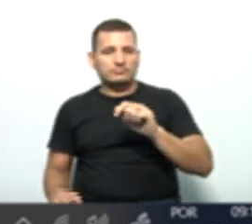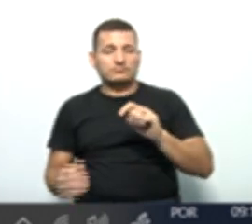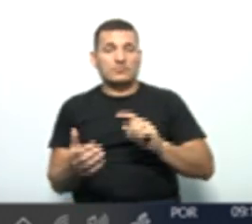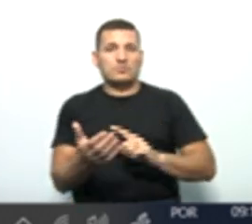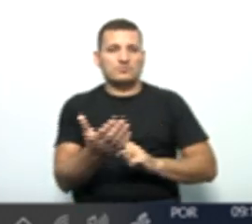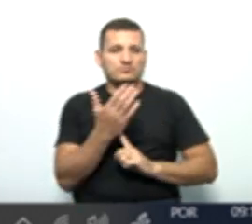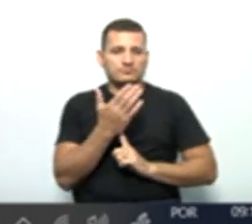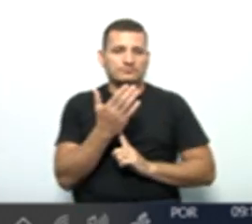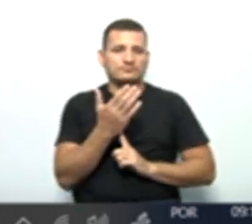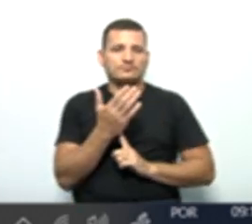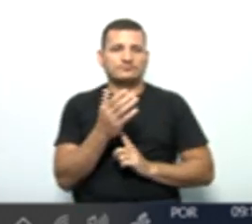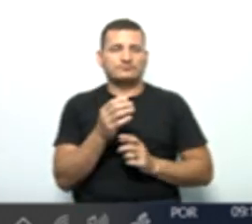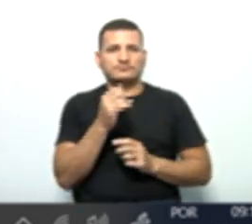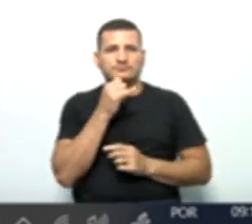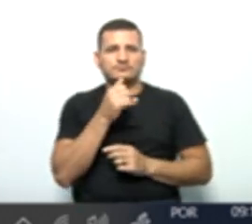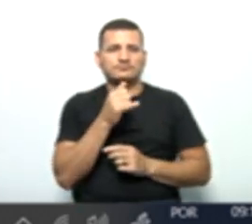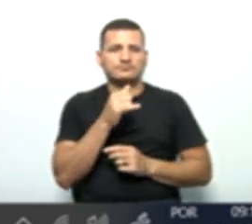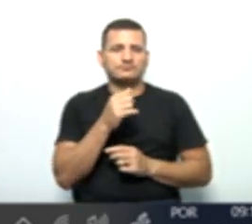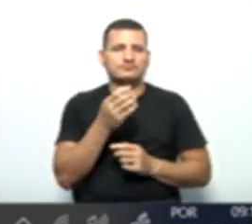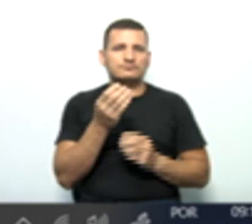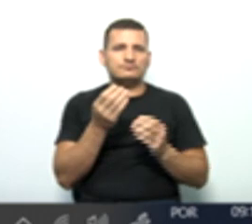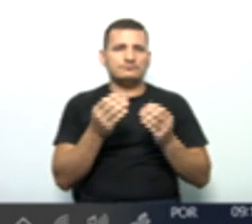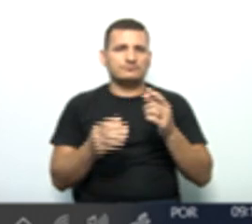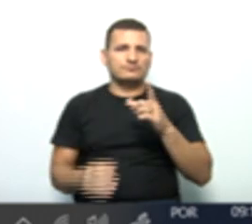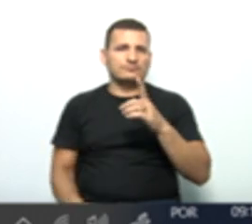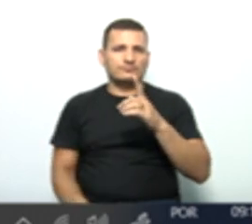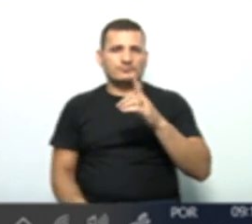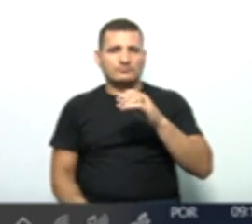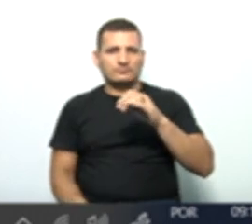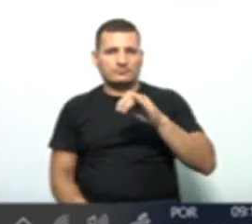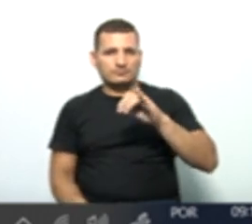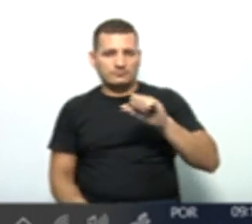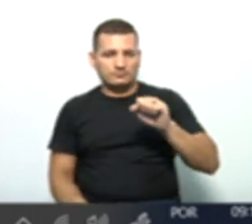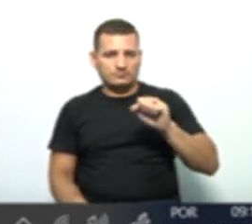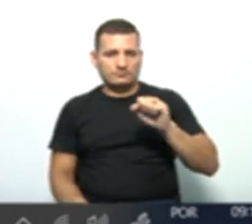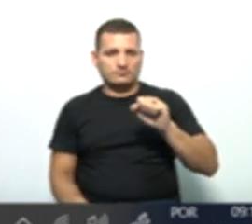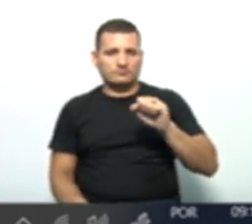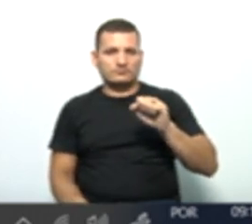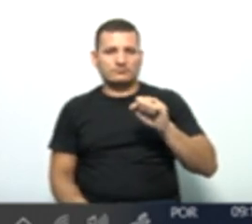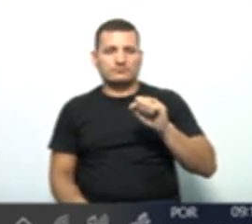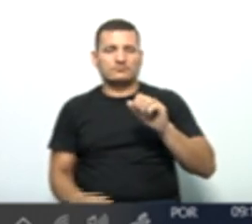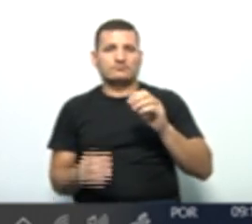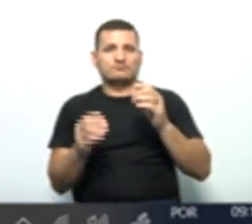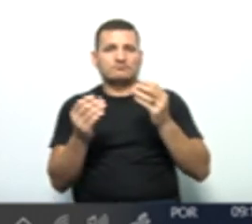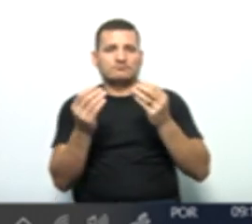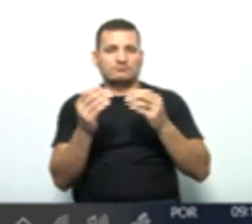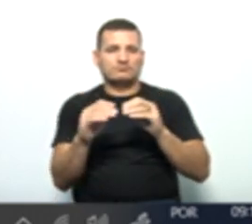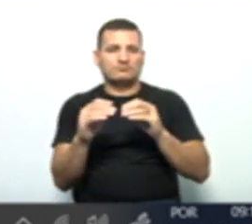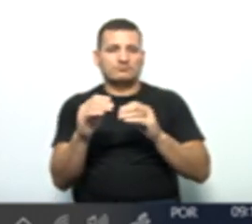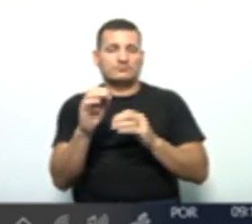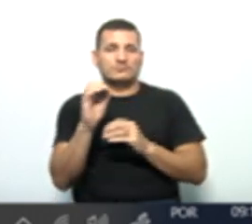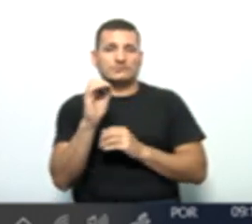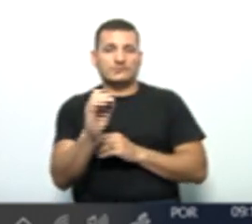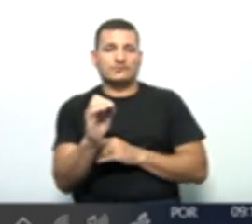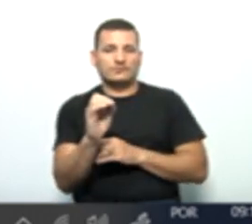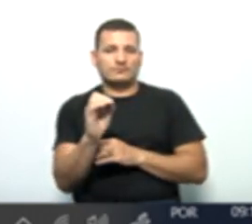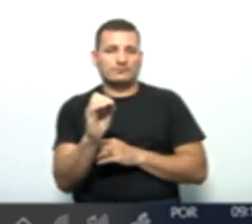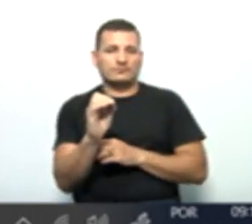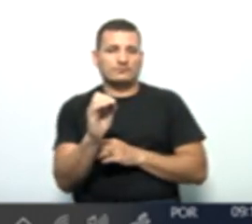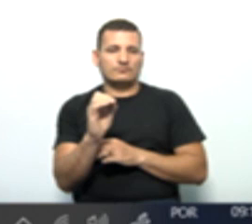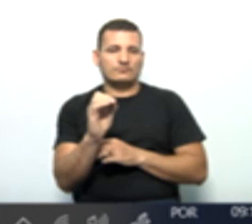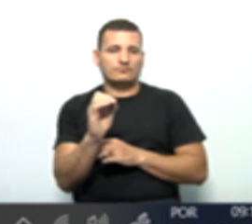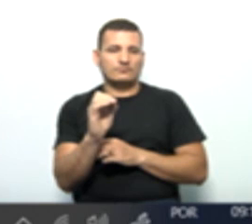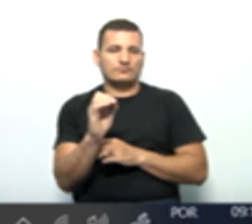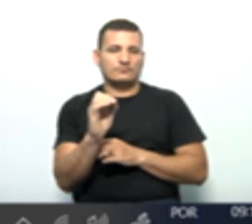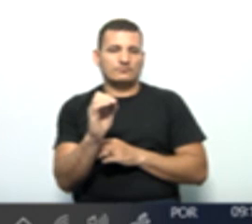2, abre, tá vendo? Eu boto 0, eu quero a primeira posição. Quando eu der um Enter, ele vai me mostrar a primeira